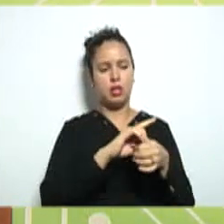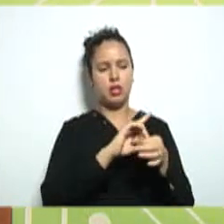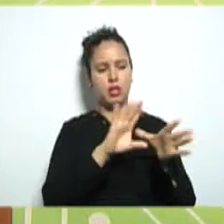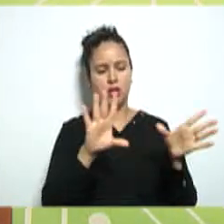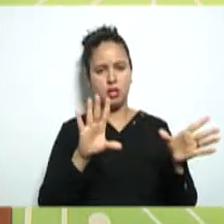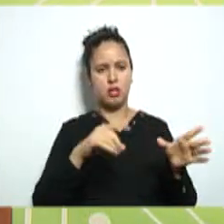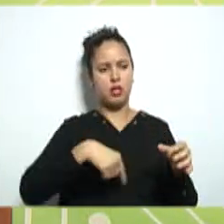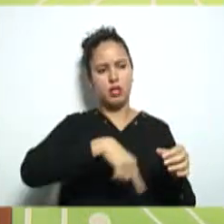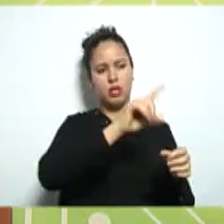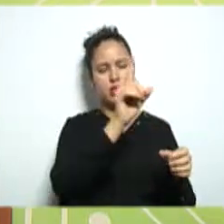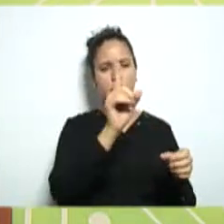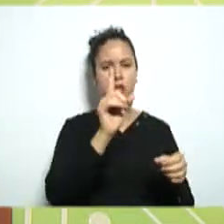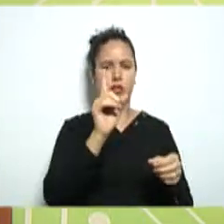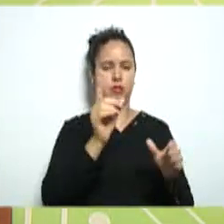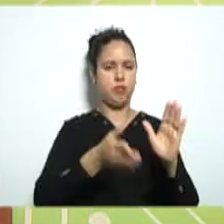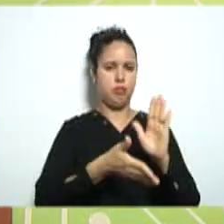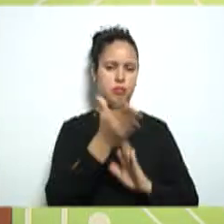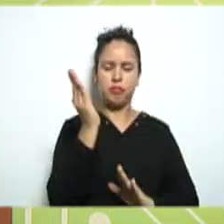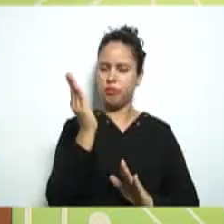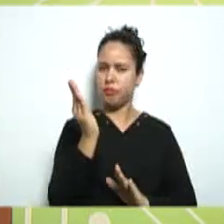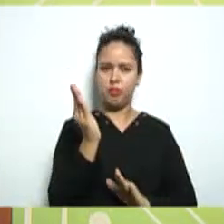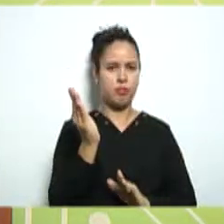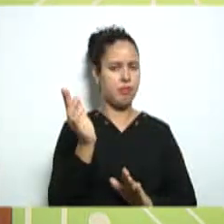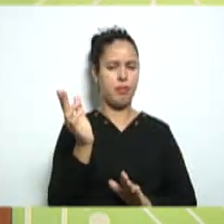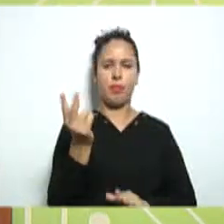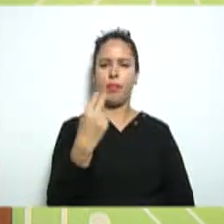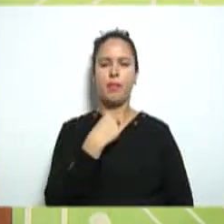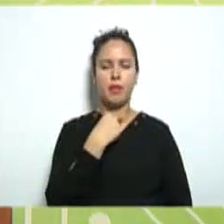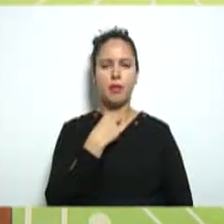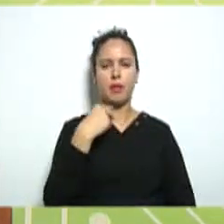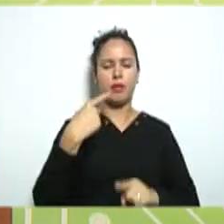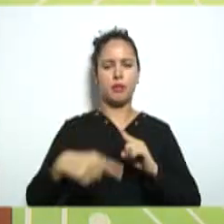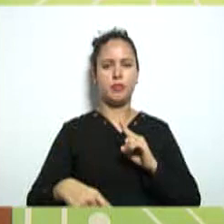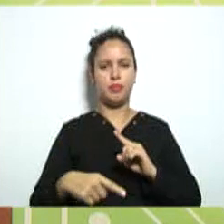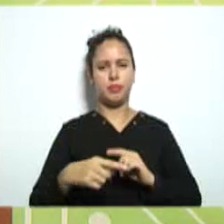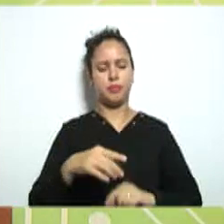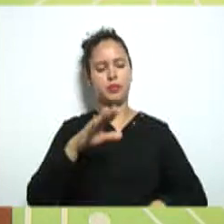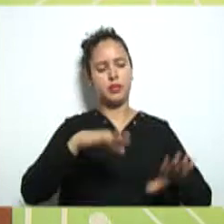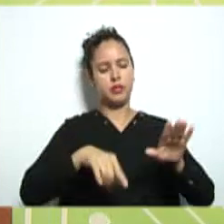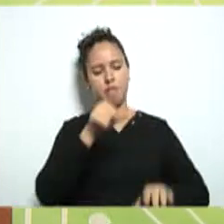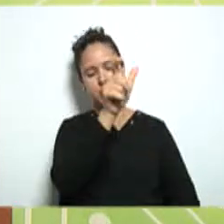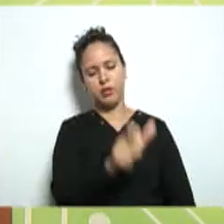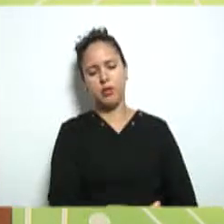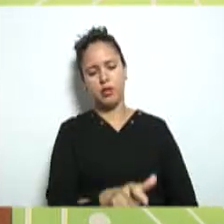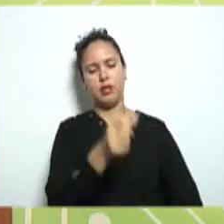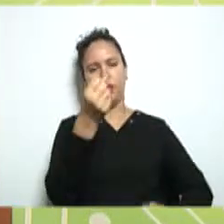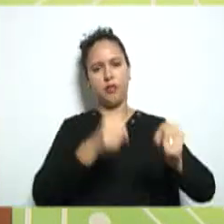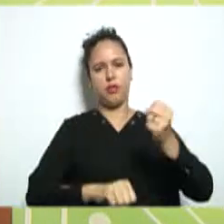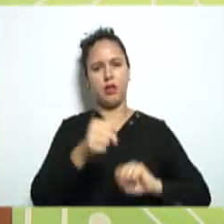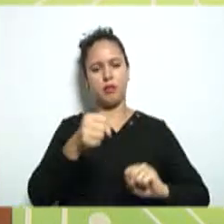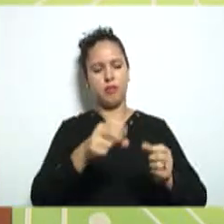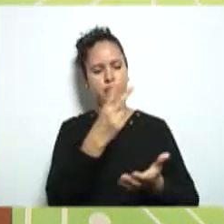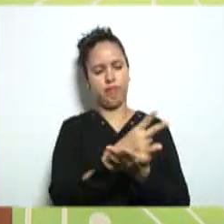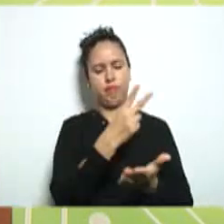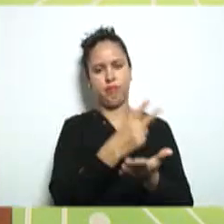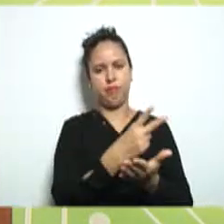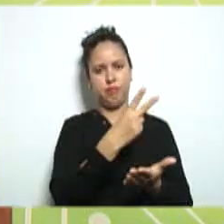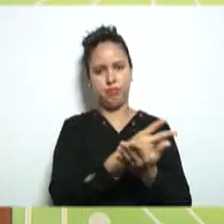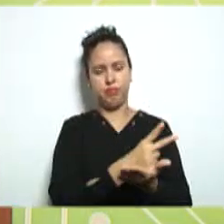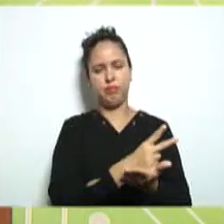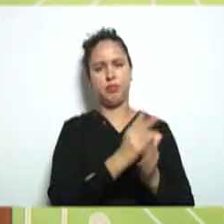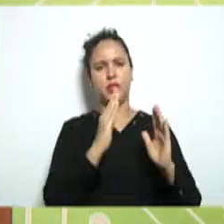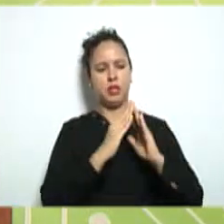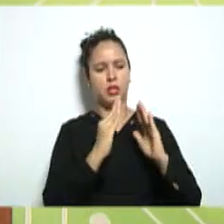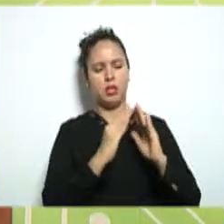de ir e vir, né? O empregado ele não pode sair da fábrica, ele não pode ter uma casa fora do seu ambiente de